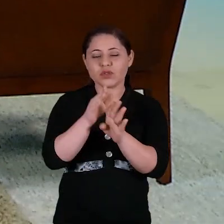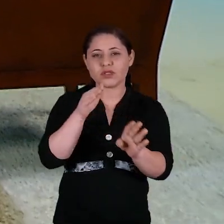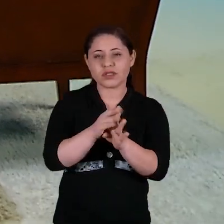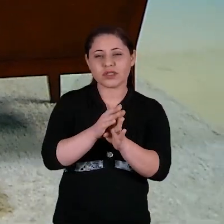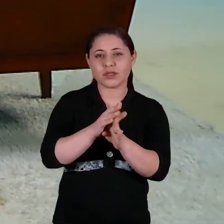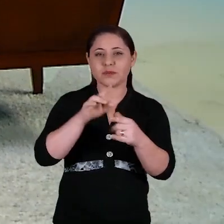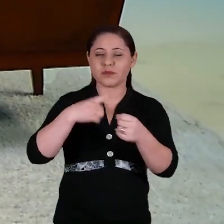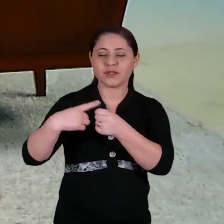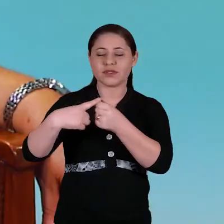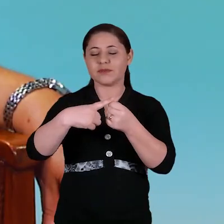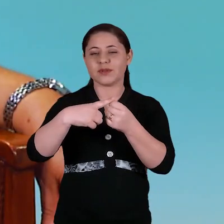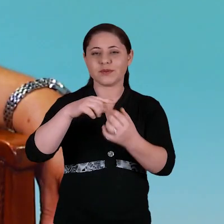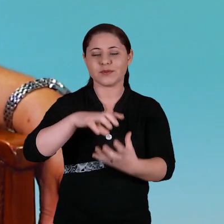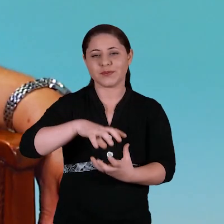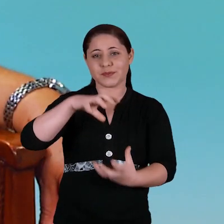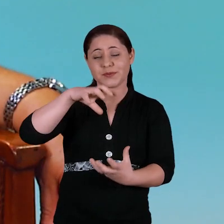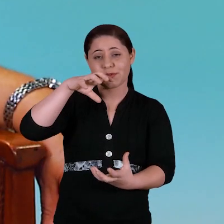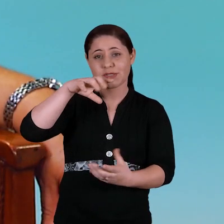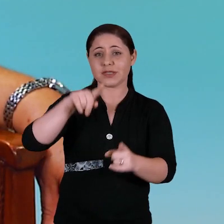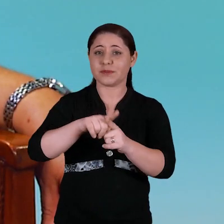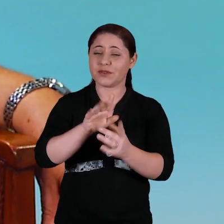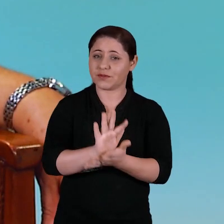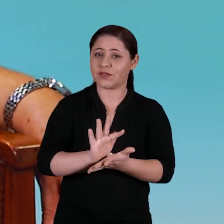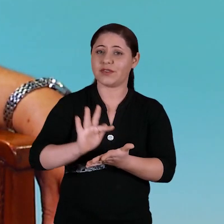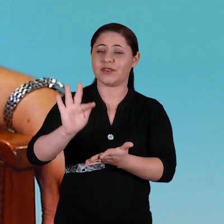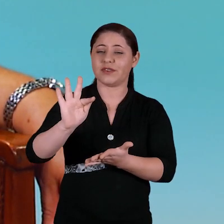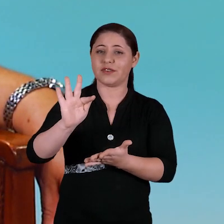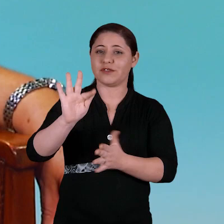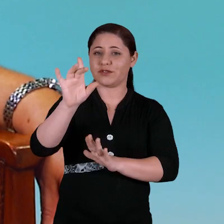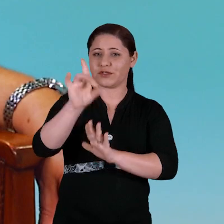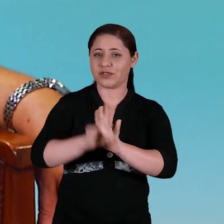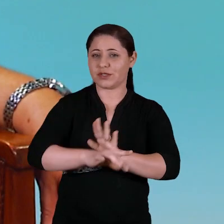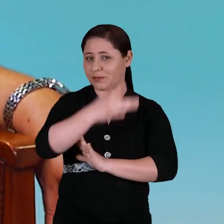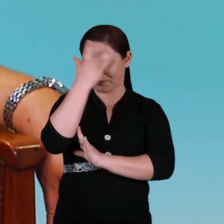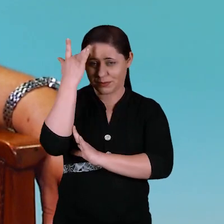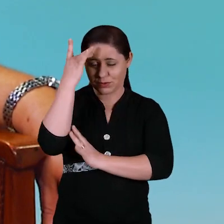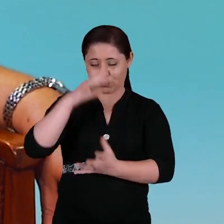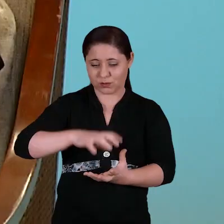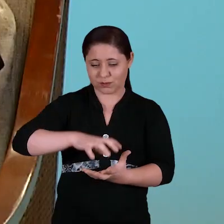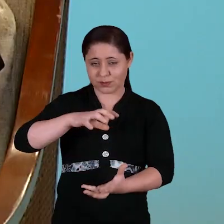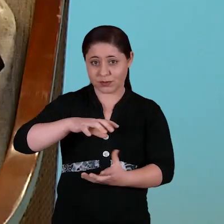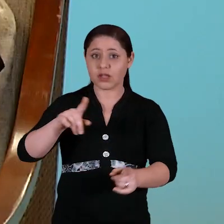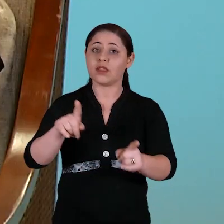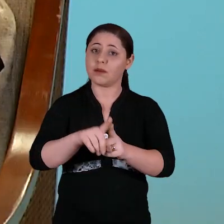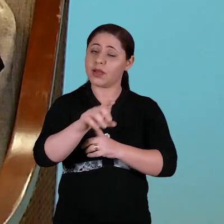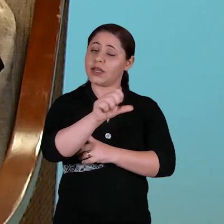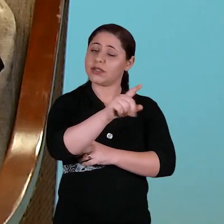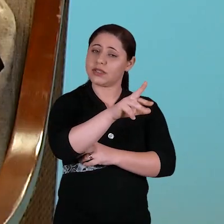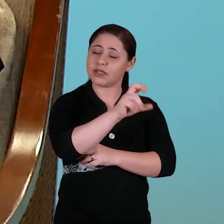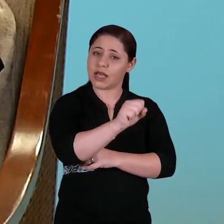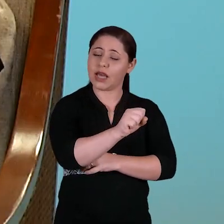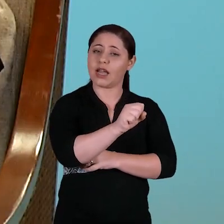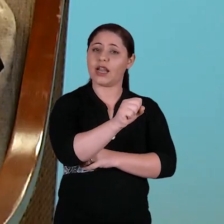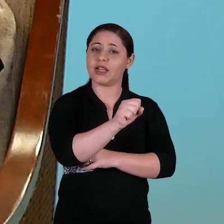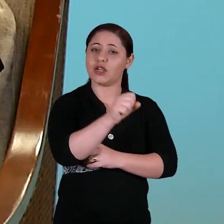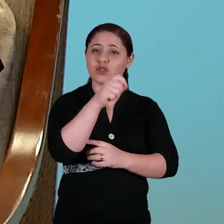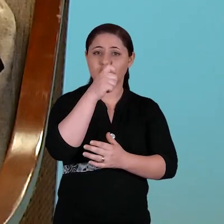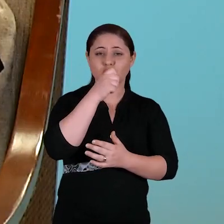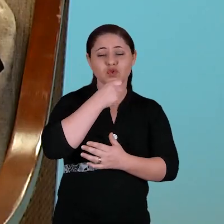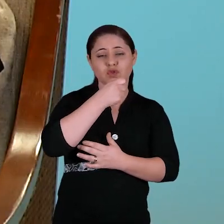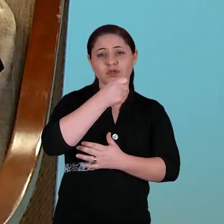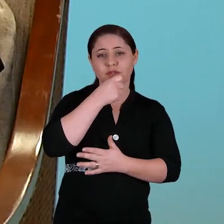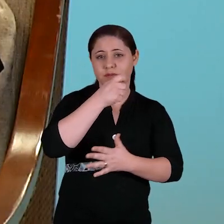Idoso e vice-coordenadora do Fórum Permanente de Defesa dos Direitos da Pessoa Idosa, e também com a Sara Santos,